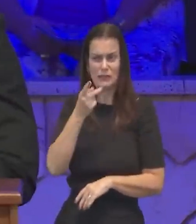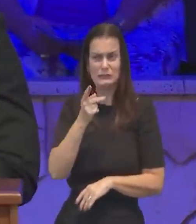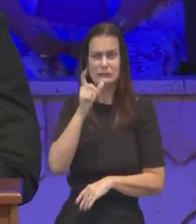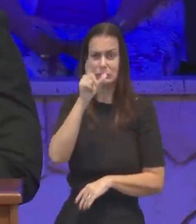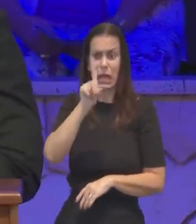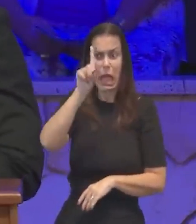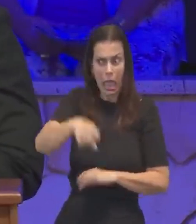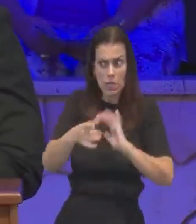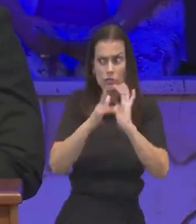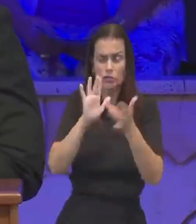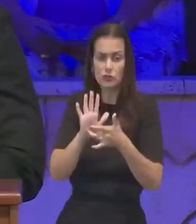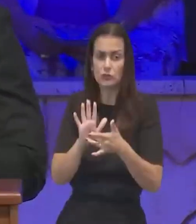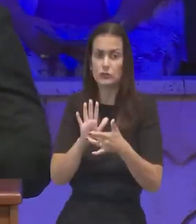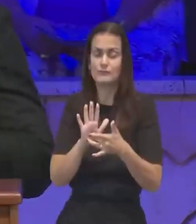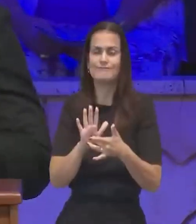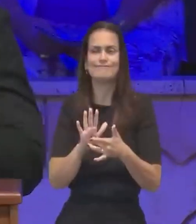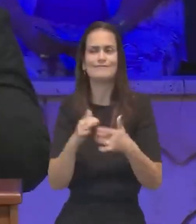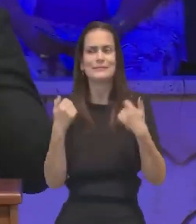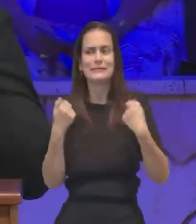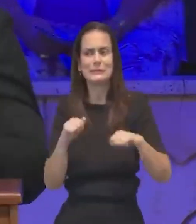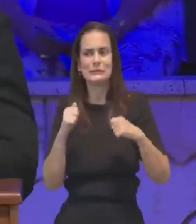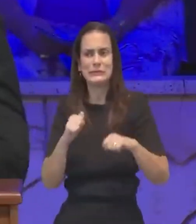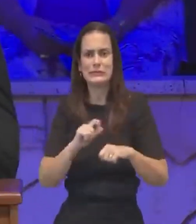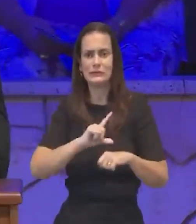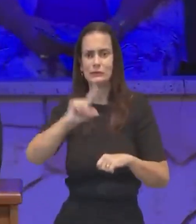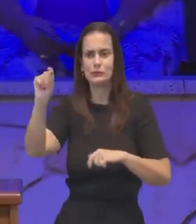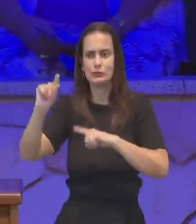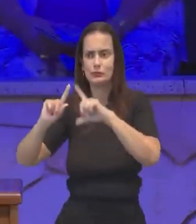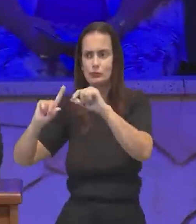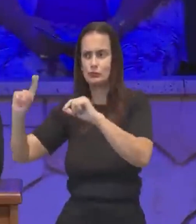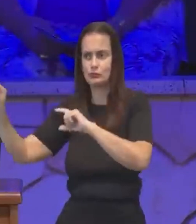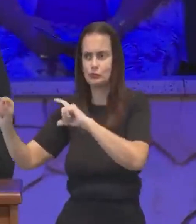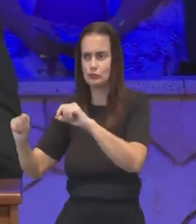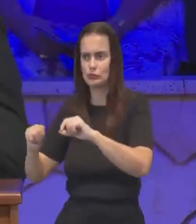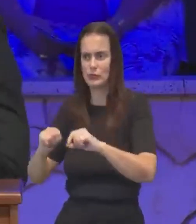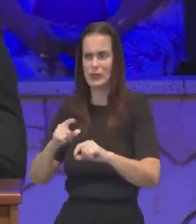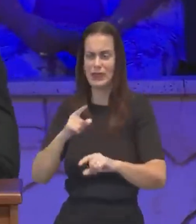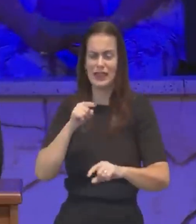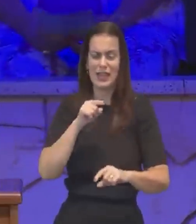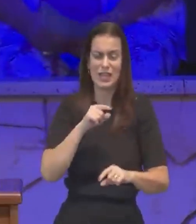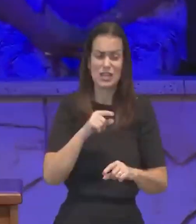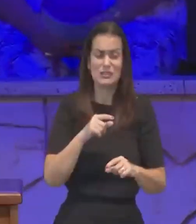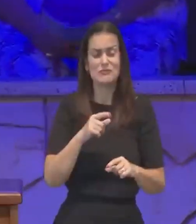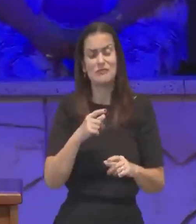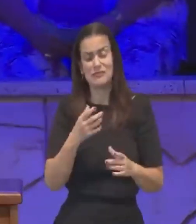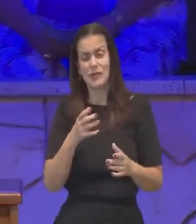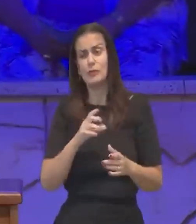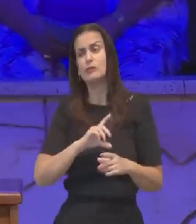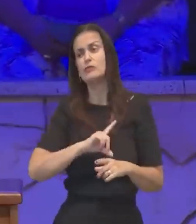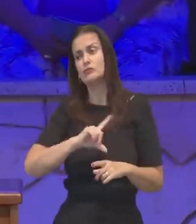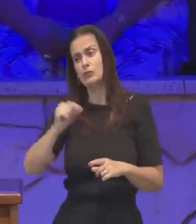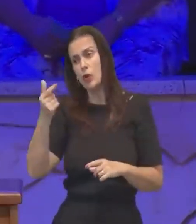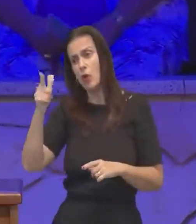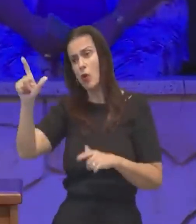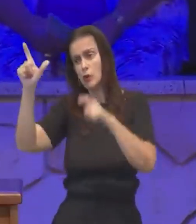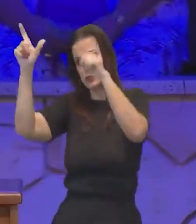Jesus, então estava acontecendo um tumulto e Jesus então decide se